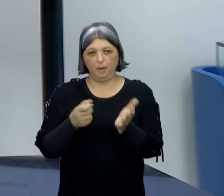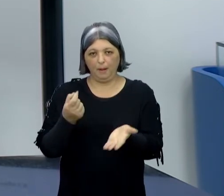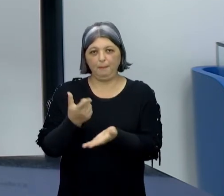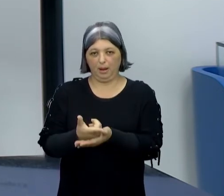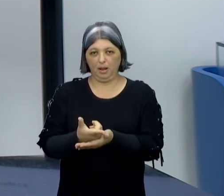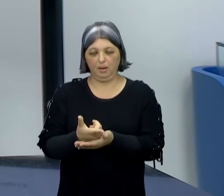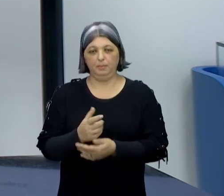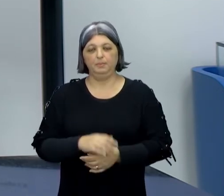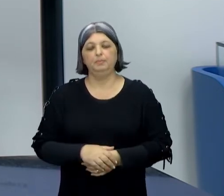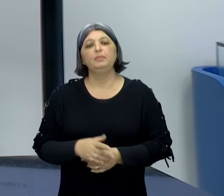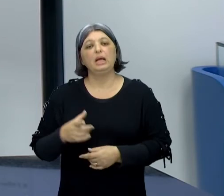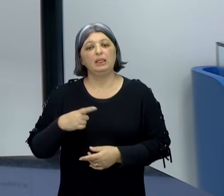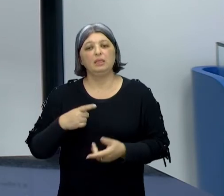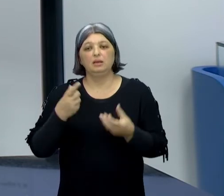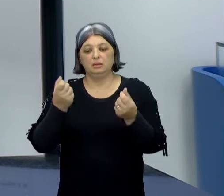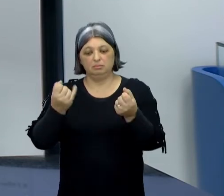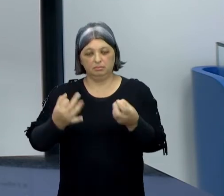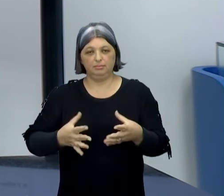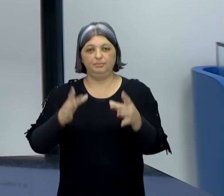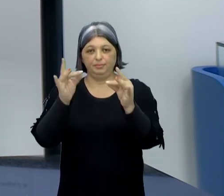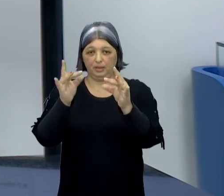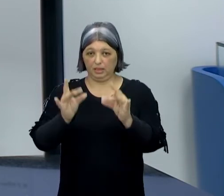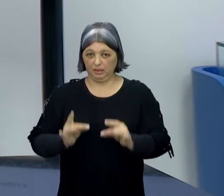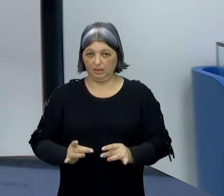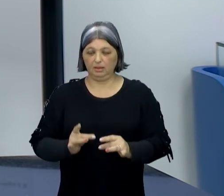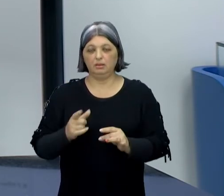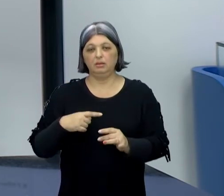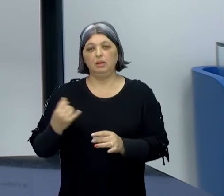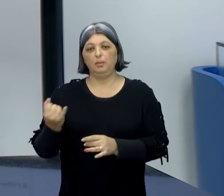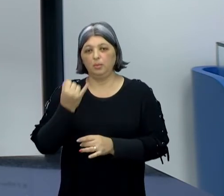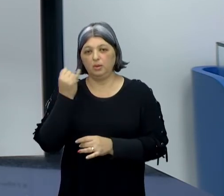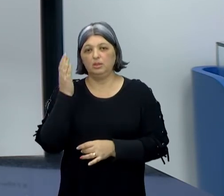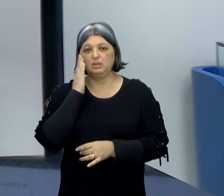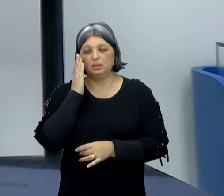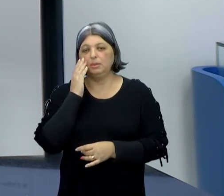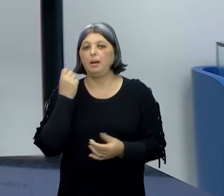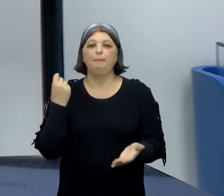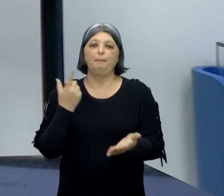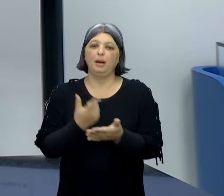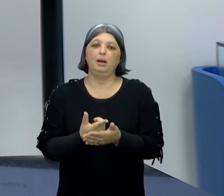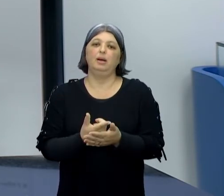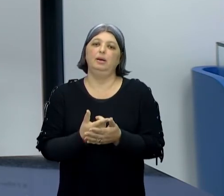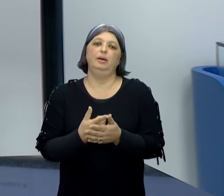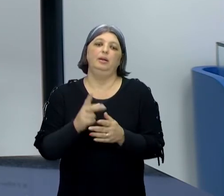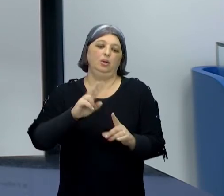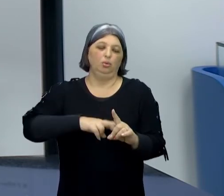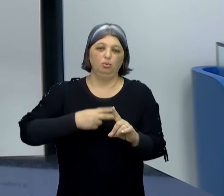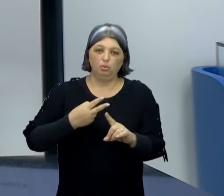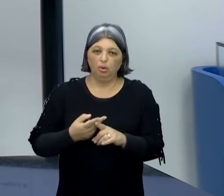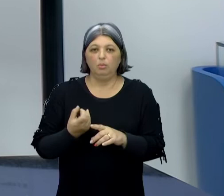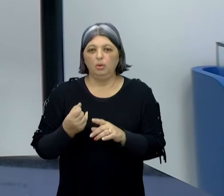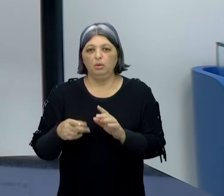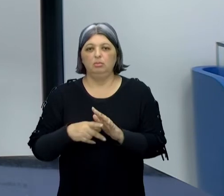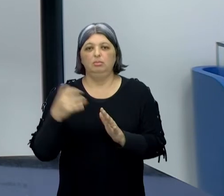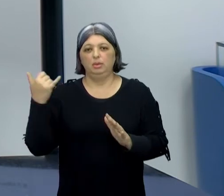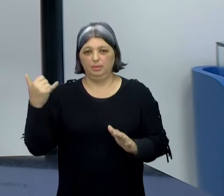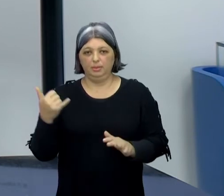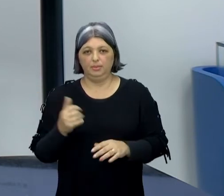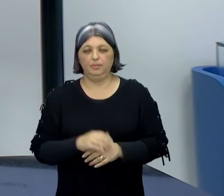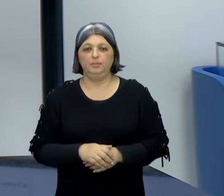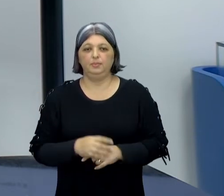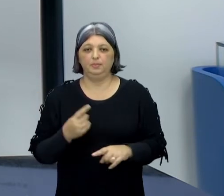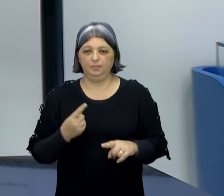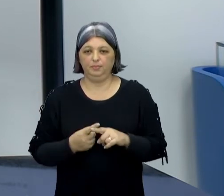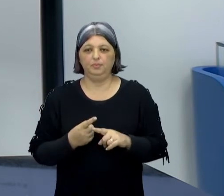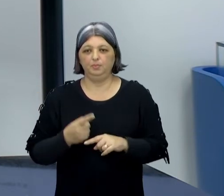tem instruções. E essas instruções são muito importantes para a gente não pagar nada a mais, porque se a gente pagar coisas a mais e